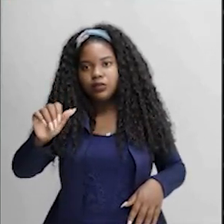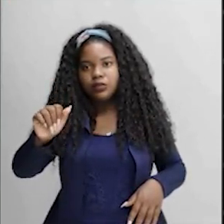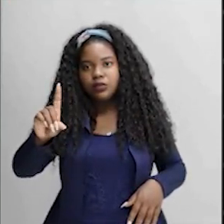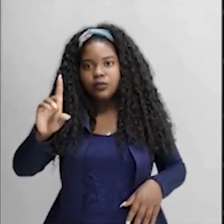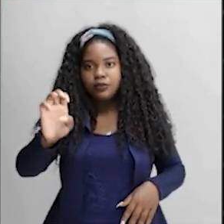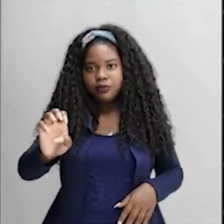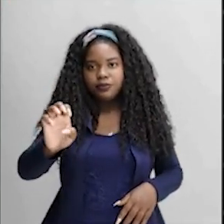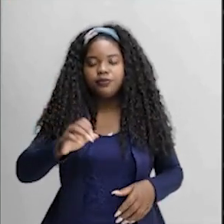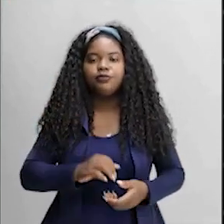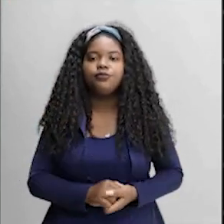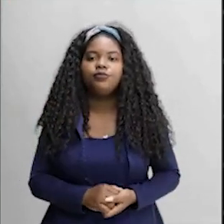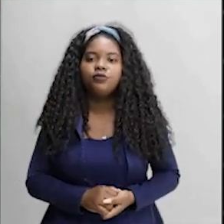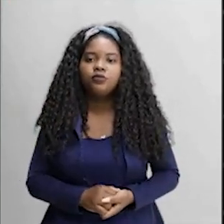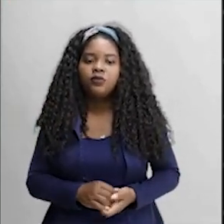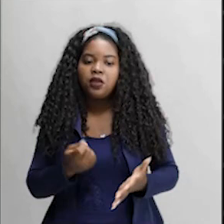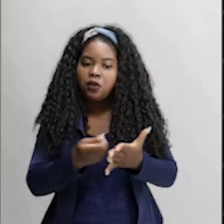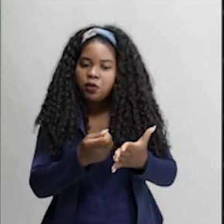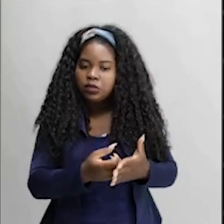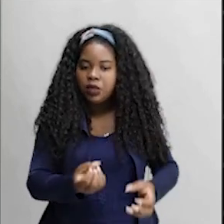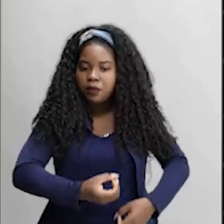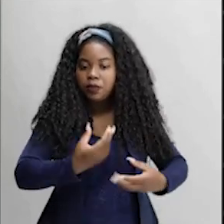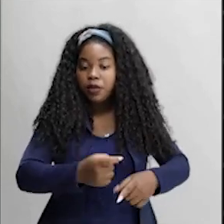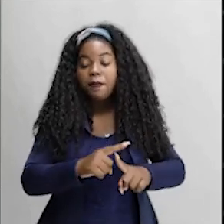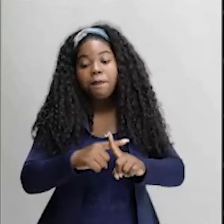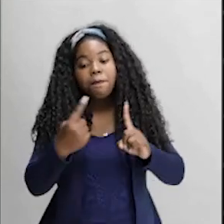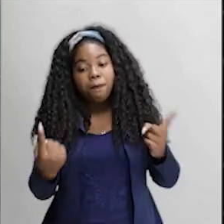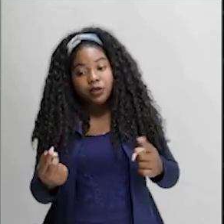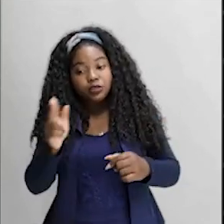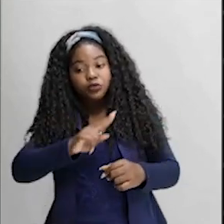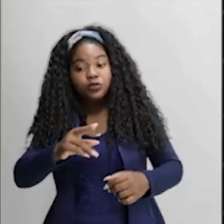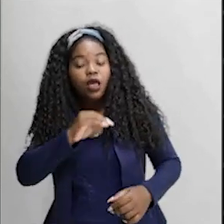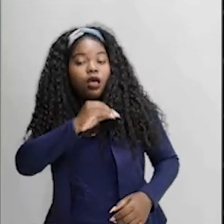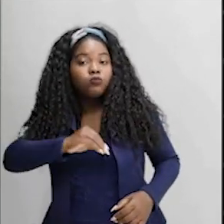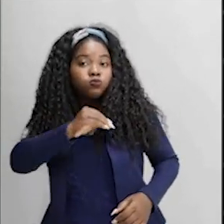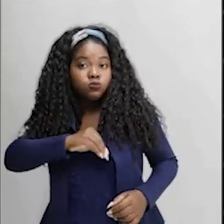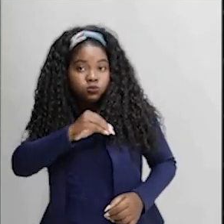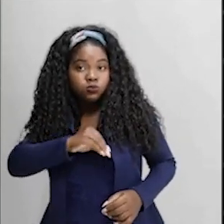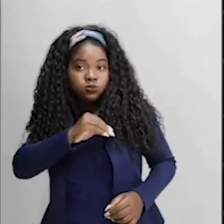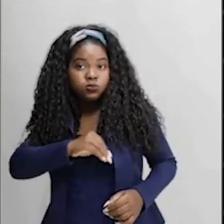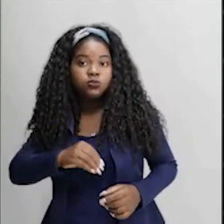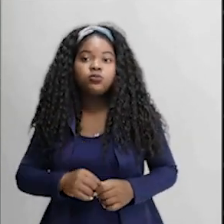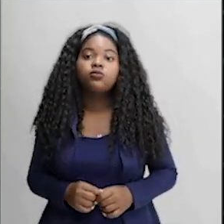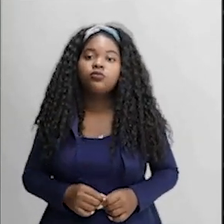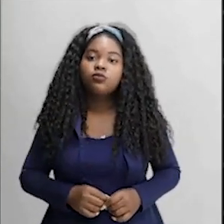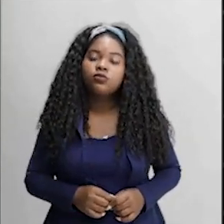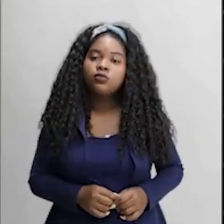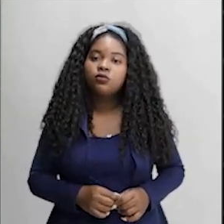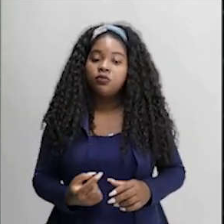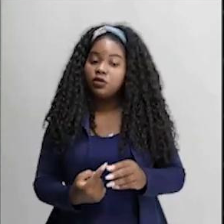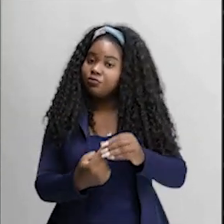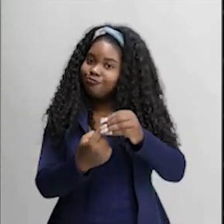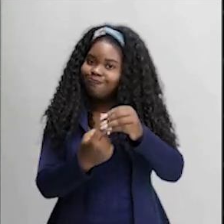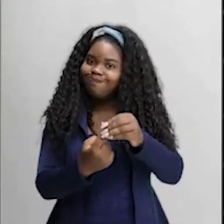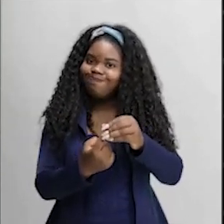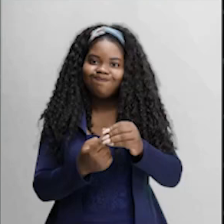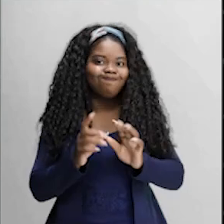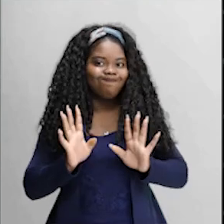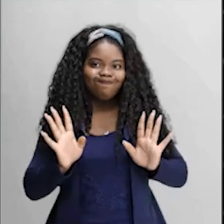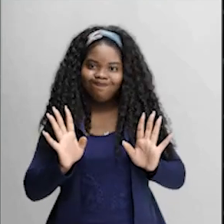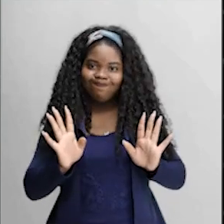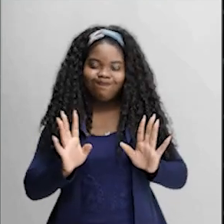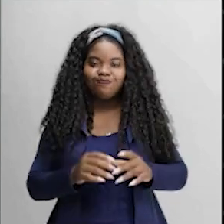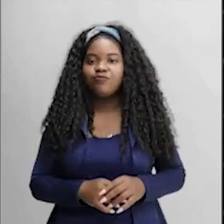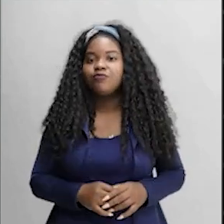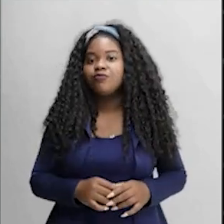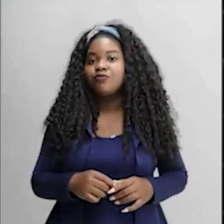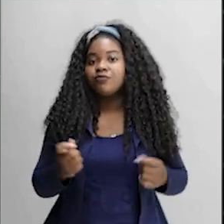não é obrigado a ser a produtividade, mas os critérios mais usados são esses aqui. Mas não são os únicos. Eu posso usar outros,